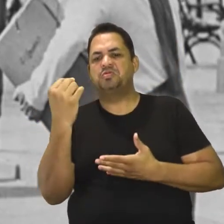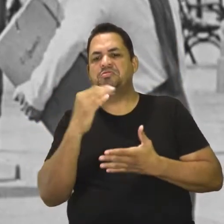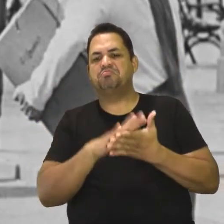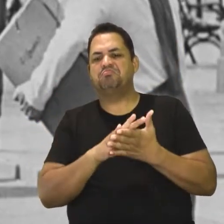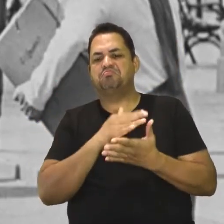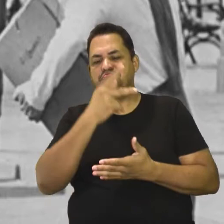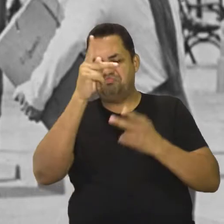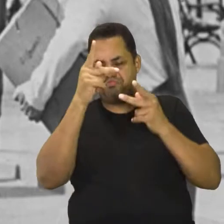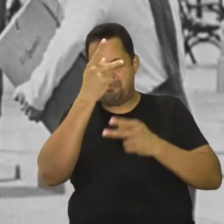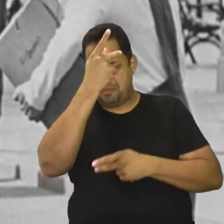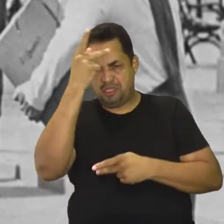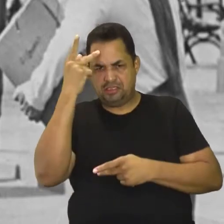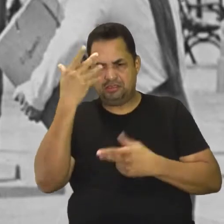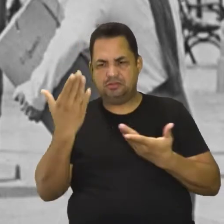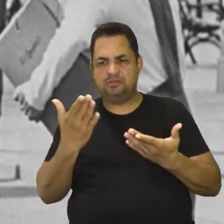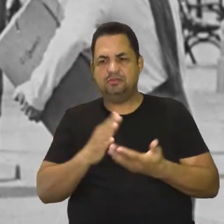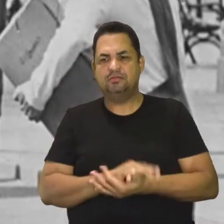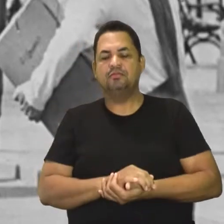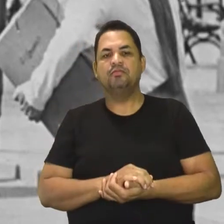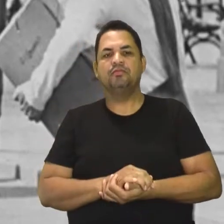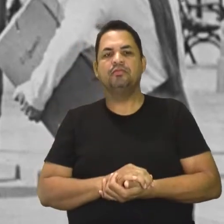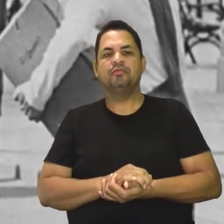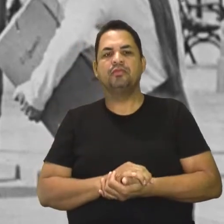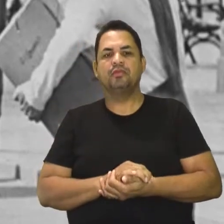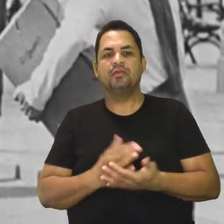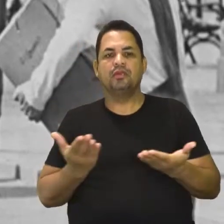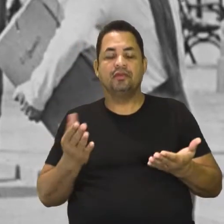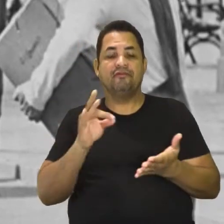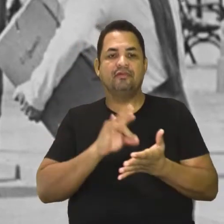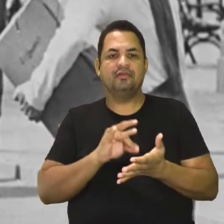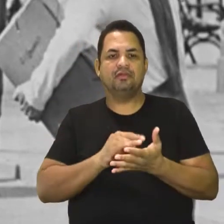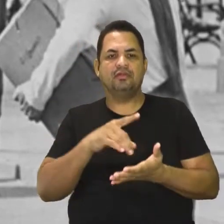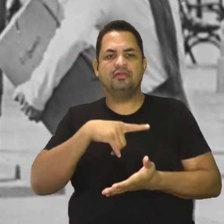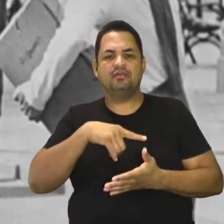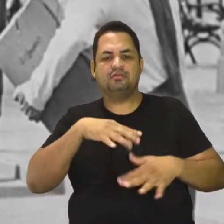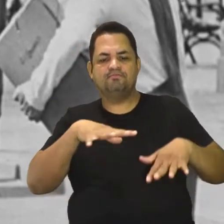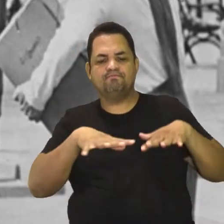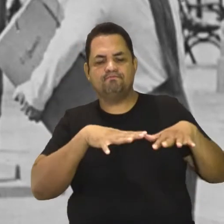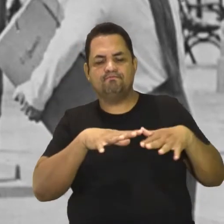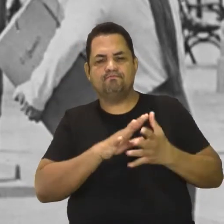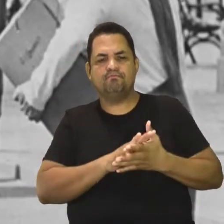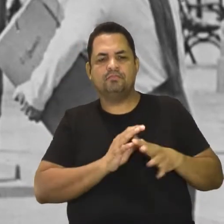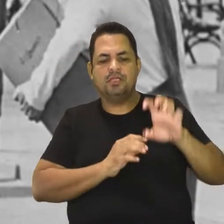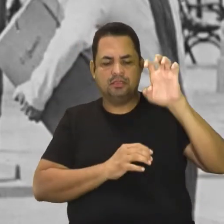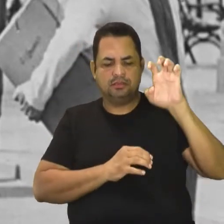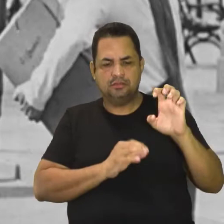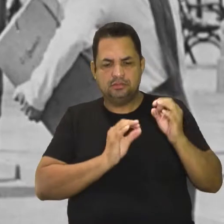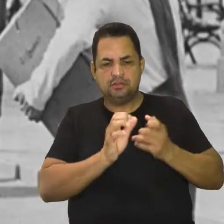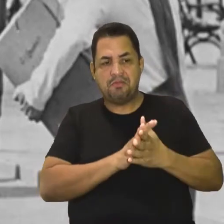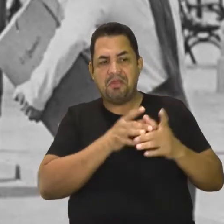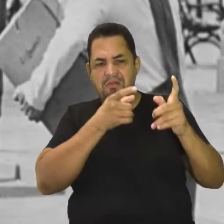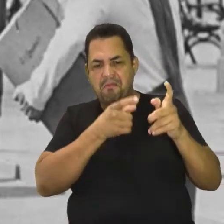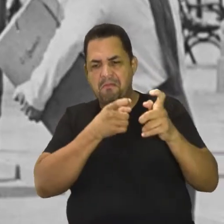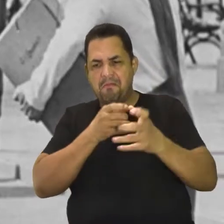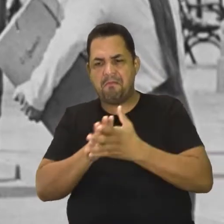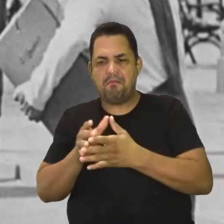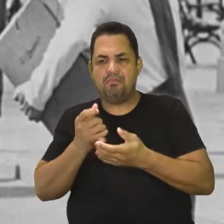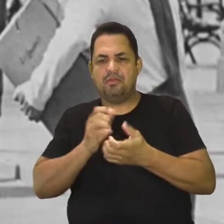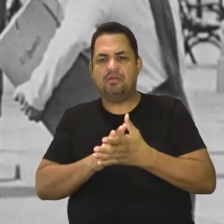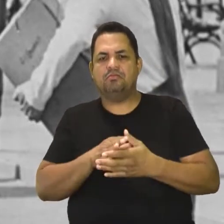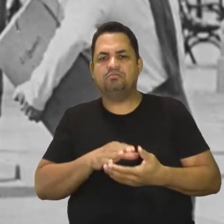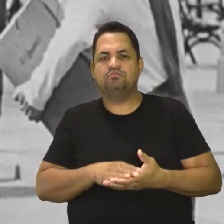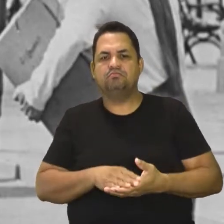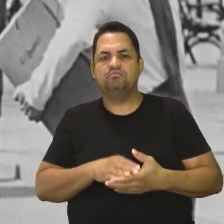Tudo isso vai ser o palco desse período. É claro, nós temos um movimento de esquerda também que vão segurar em armas, que vão